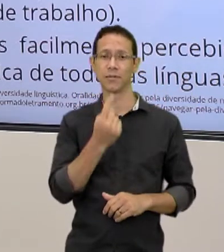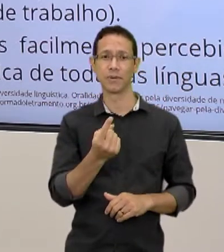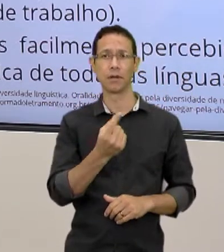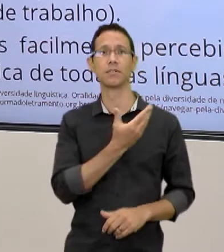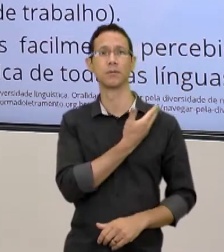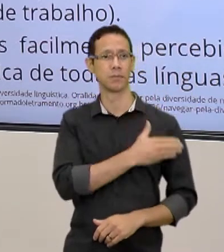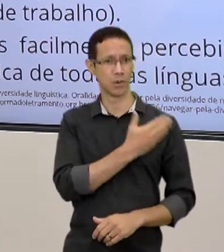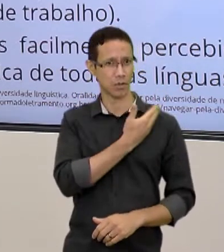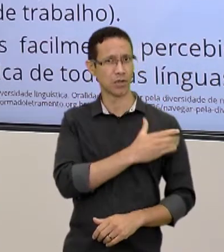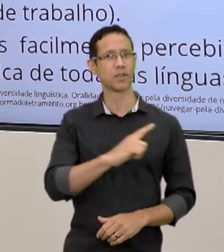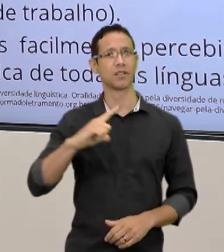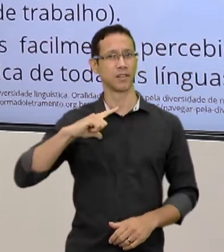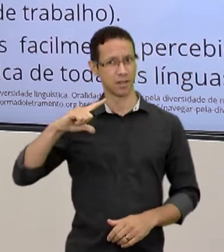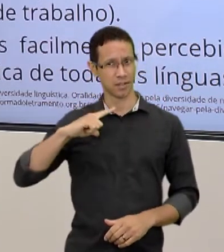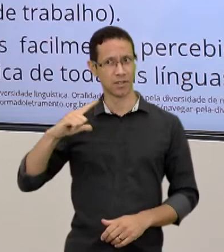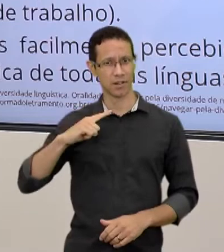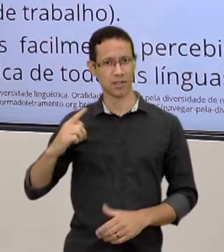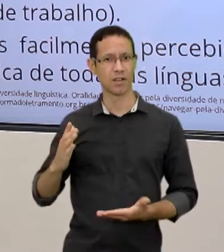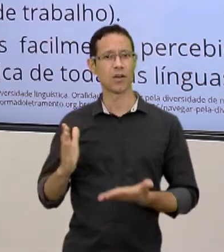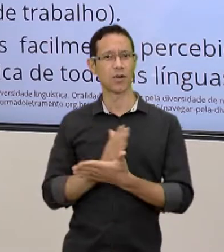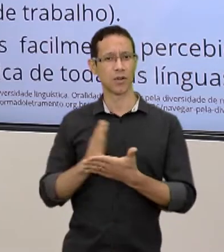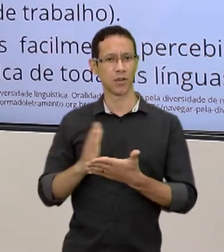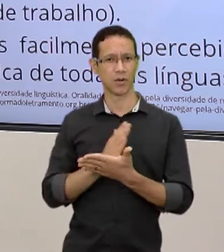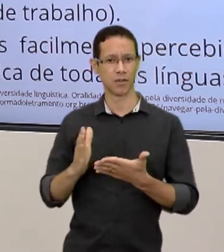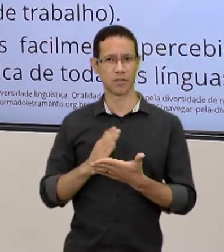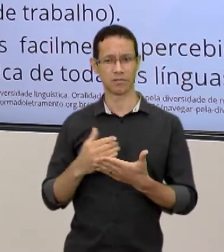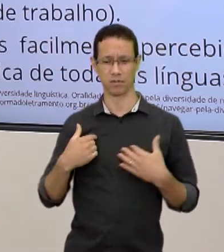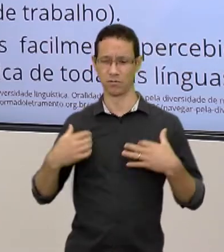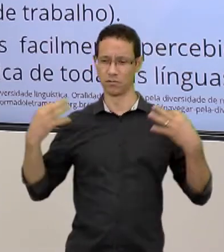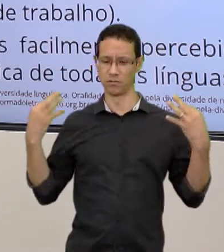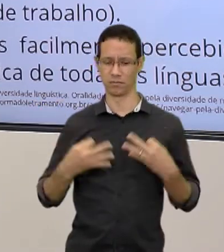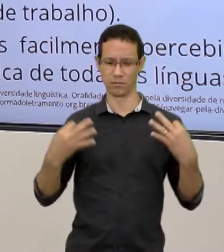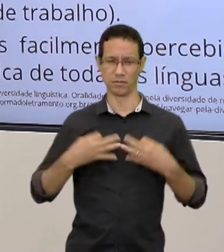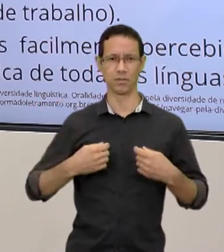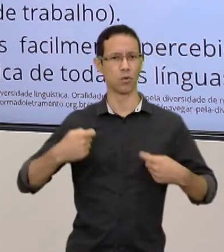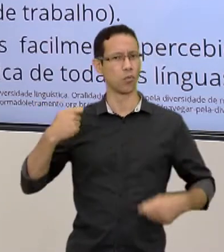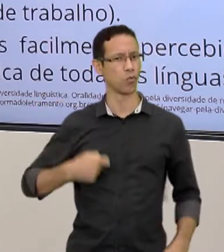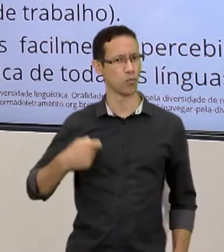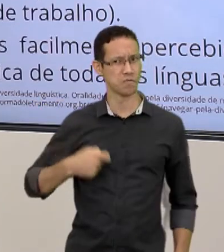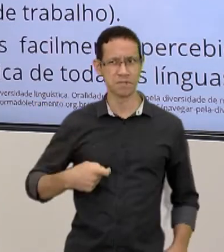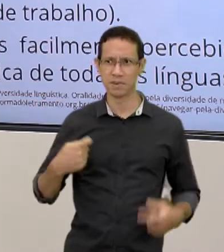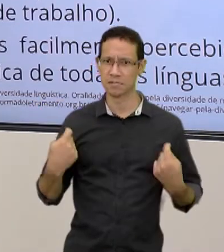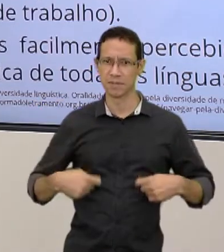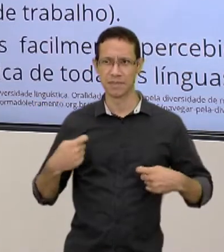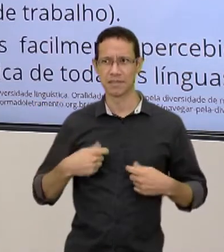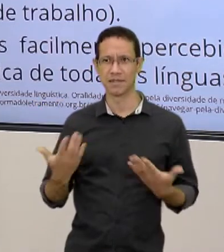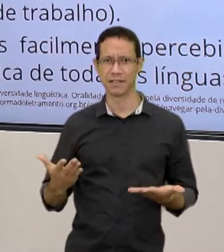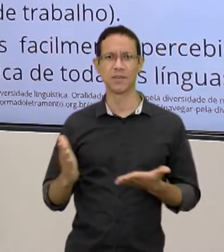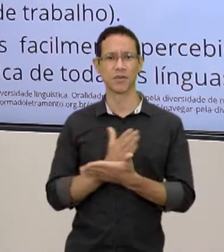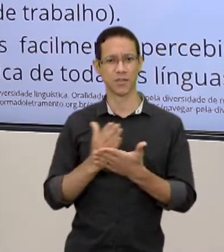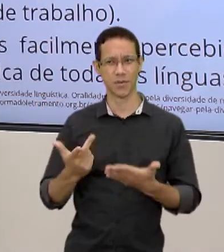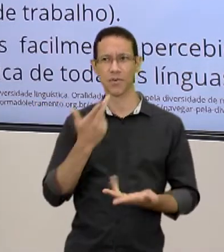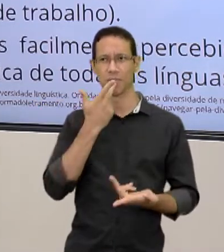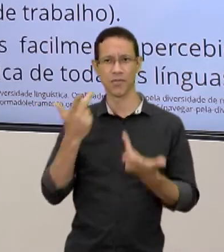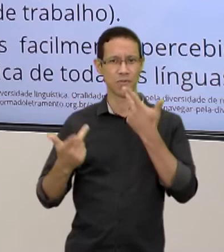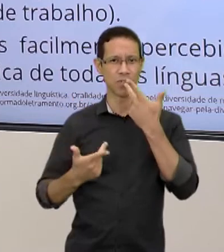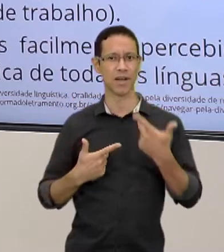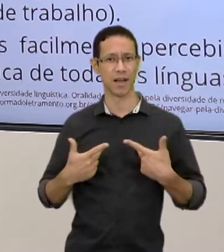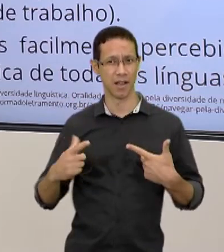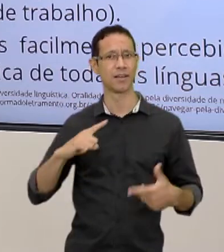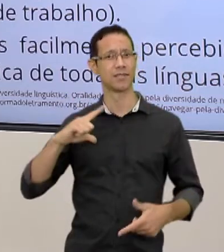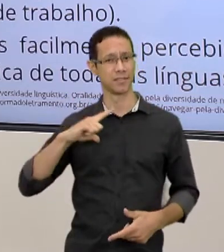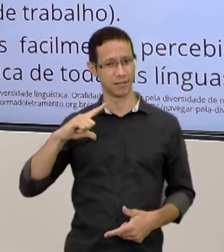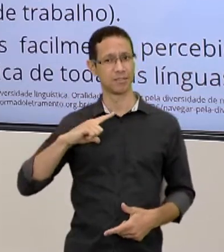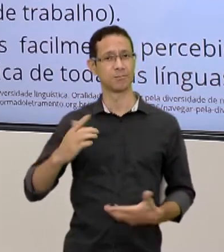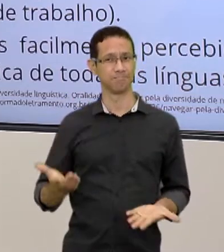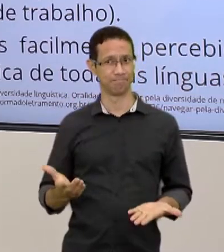preconceitos por conta disso, né? Por que ele não tem uma linguagem toda formal, uma linguagem ali bem específica mesmo da área dele,